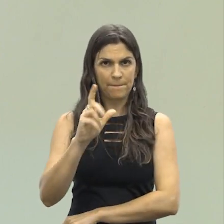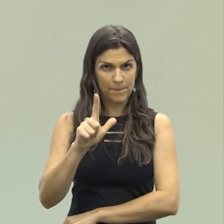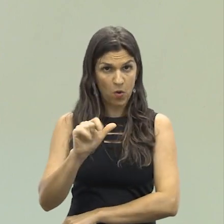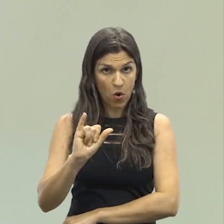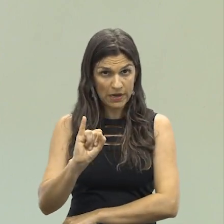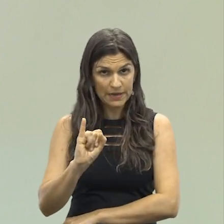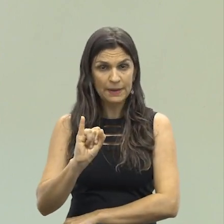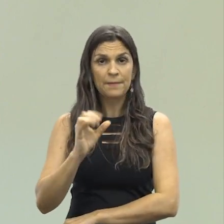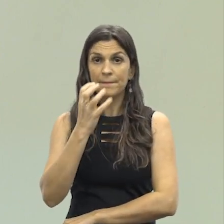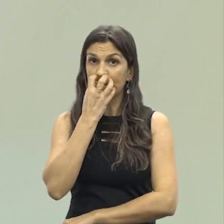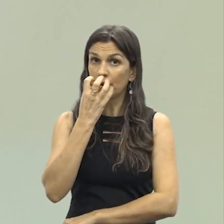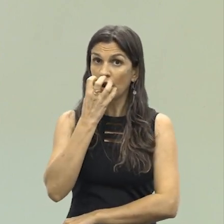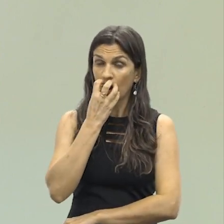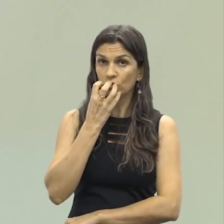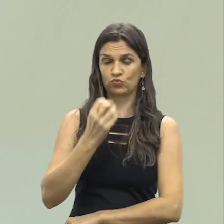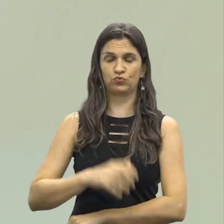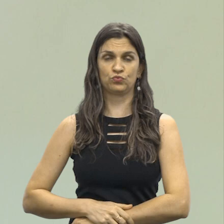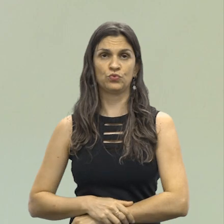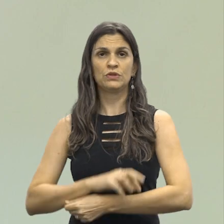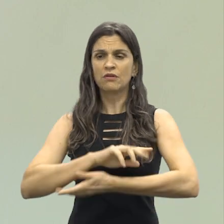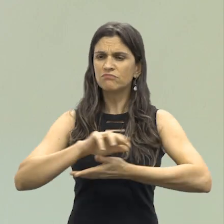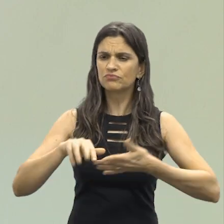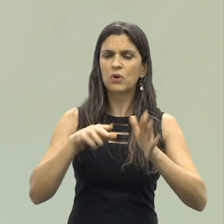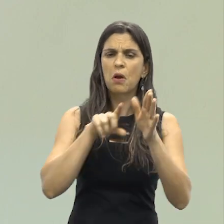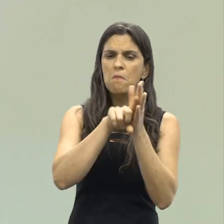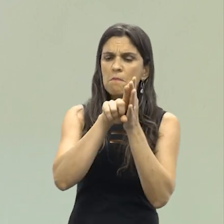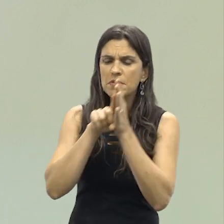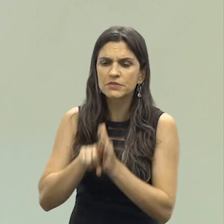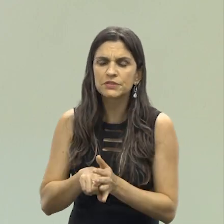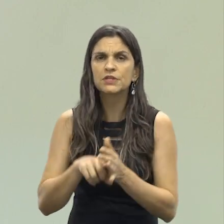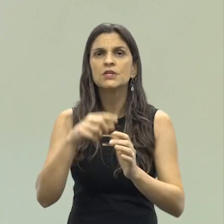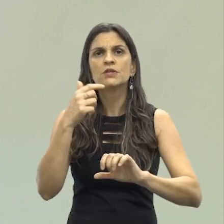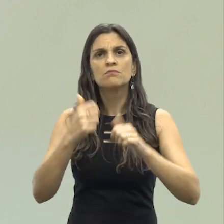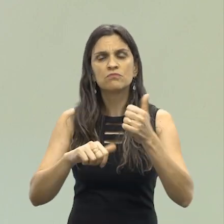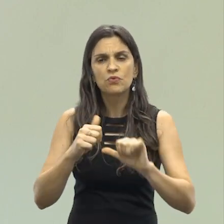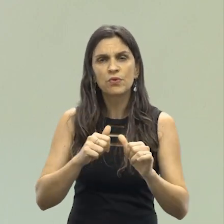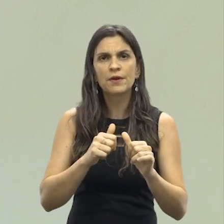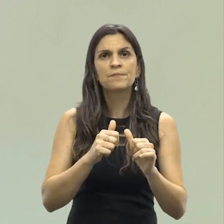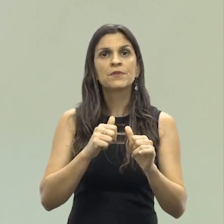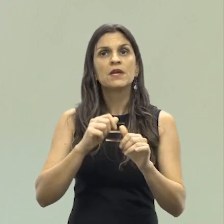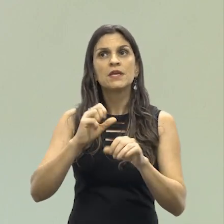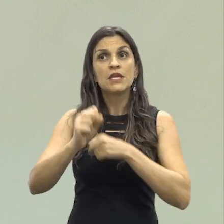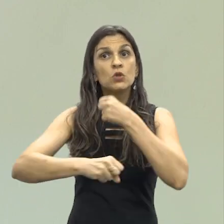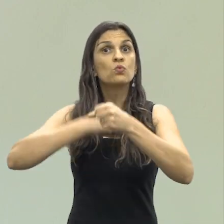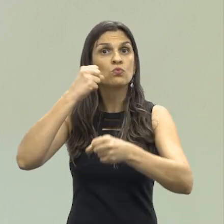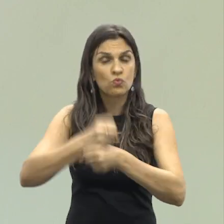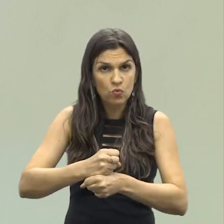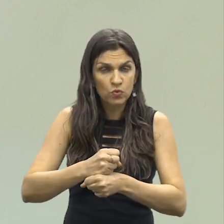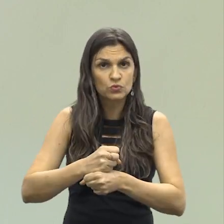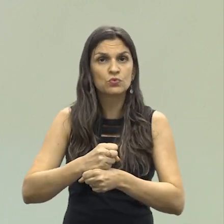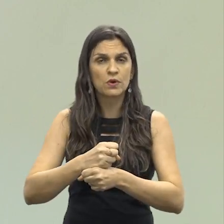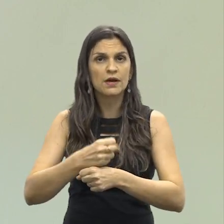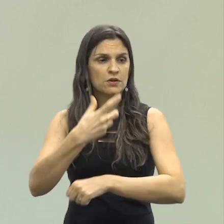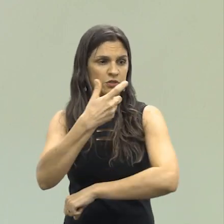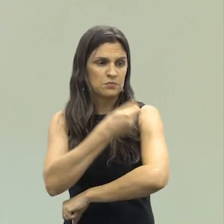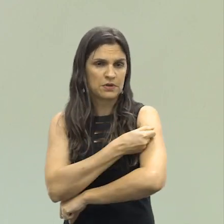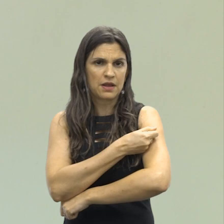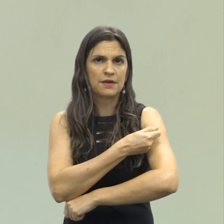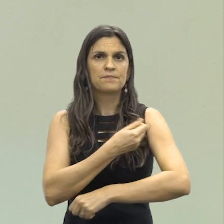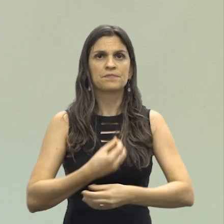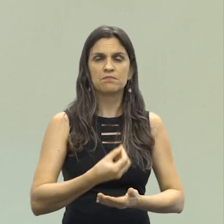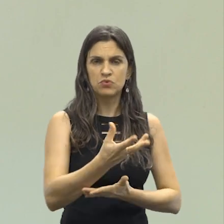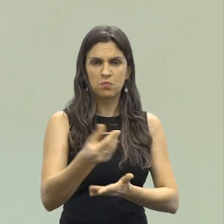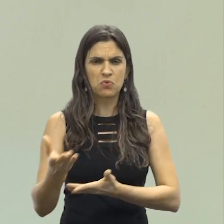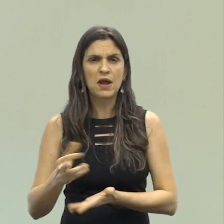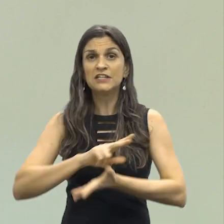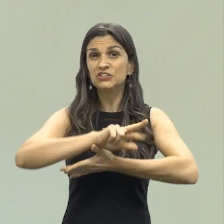E por meio de estudo e todo o trâmite de licitação, a perspectiva para que o ano que vem começamos a disponibilizar também as vacinas múltiplas,